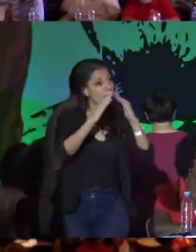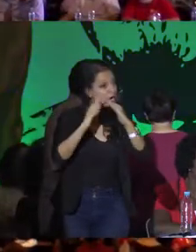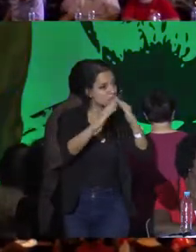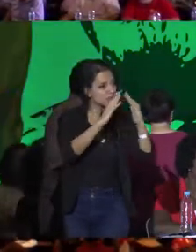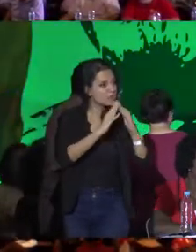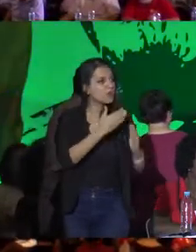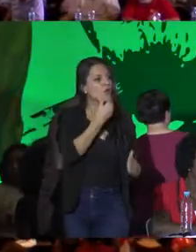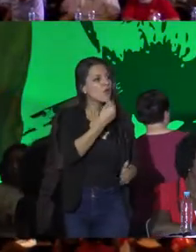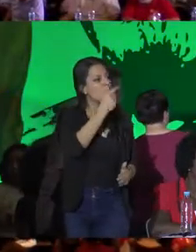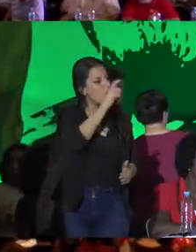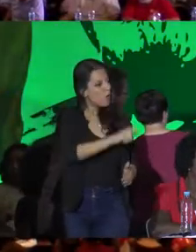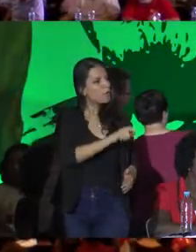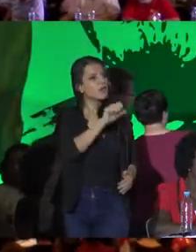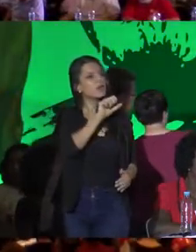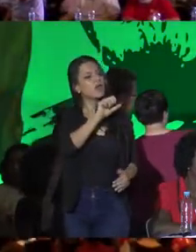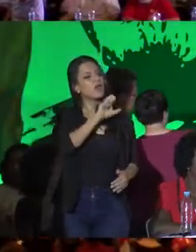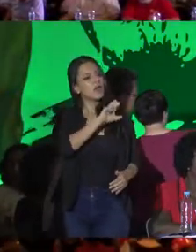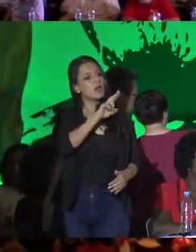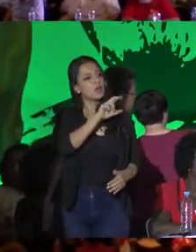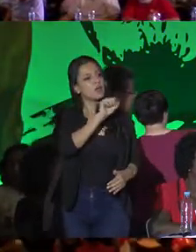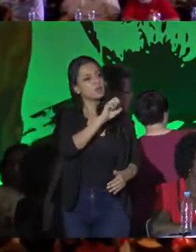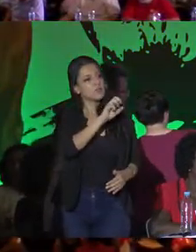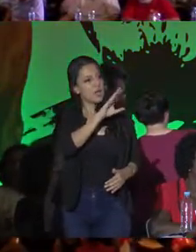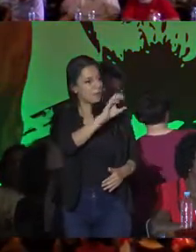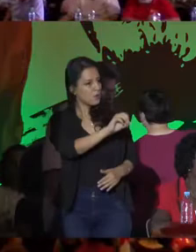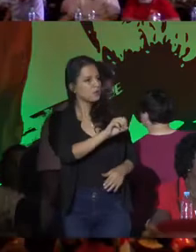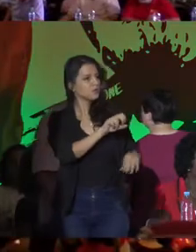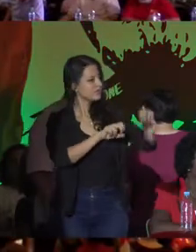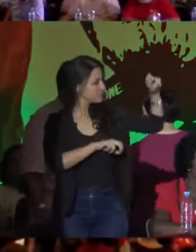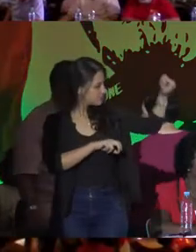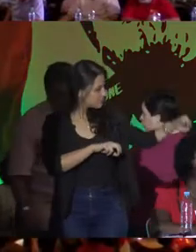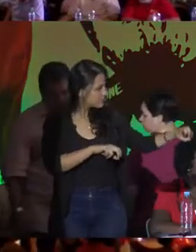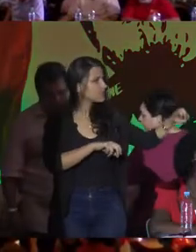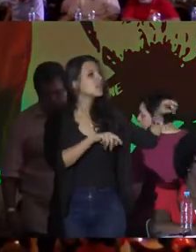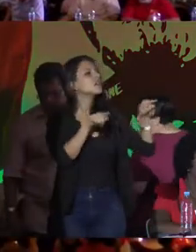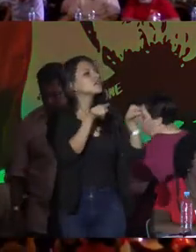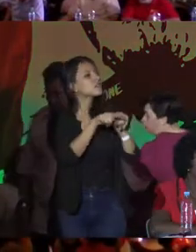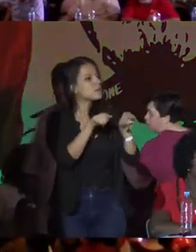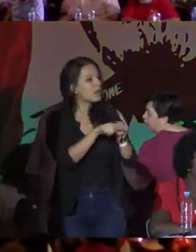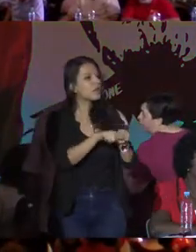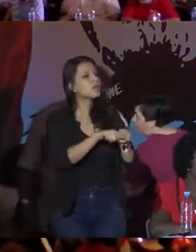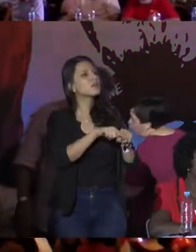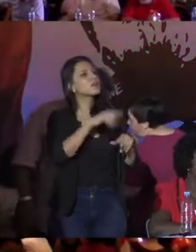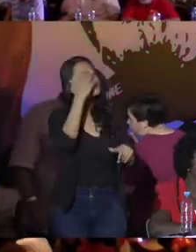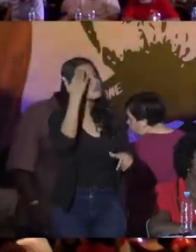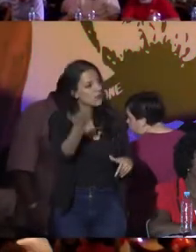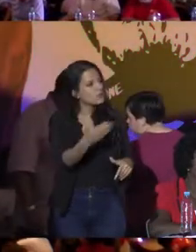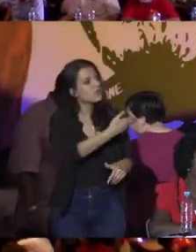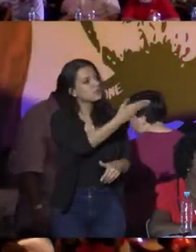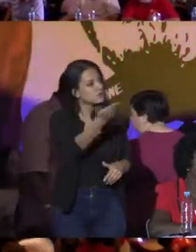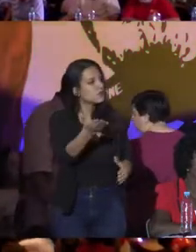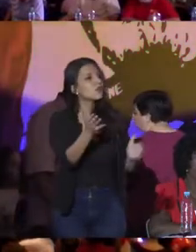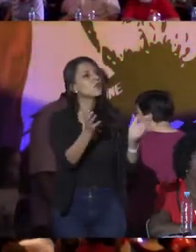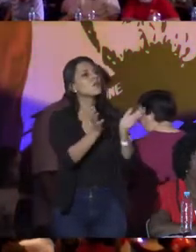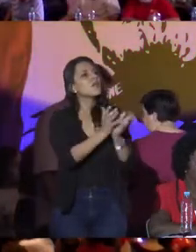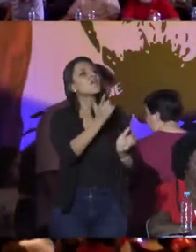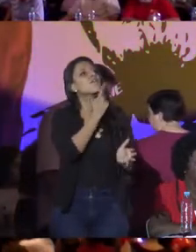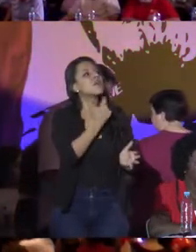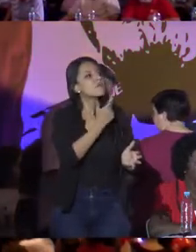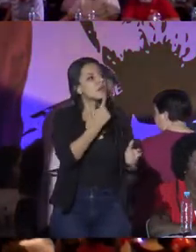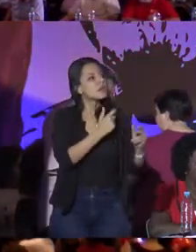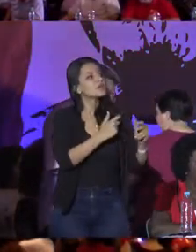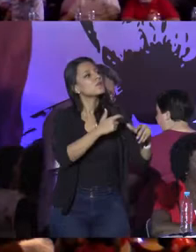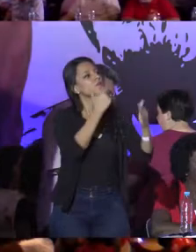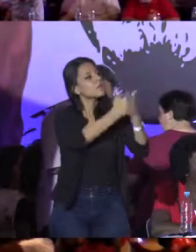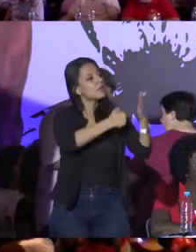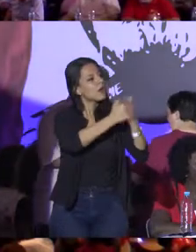pelo companheiro Sidney Eusébio, que está aqui conosco na mesa. E saudar também toda a militância do Vermelho para Lutar, na